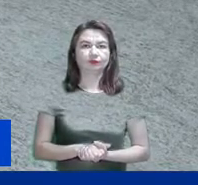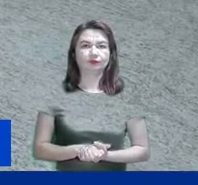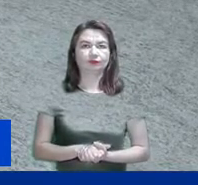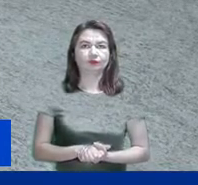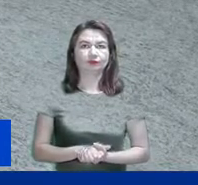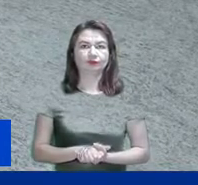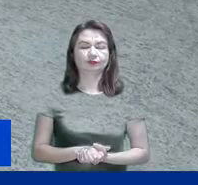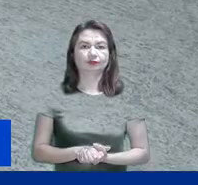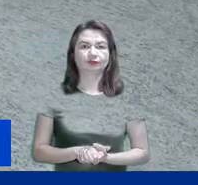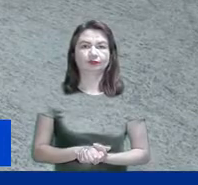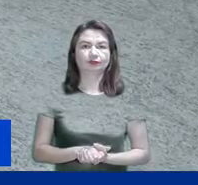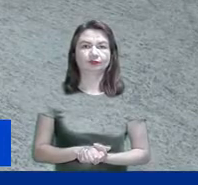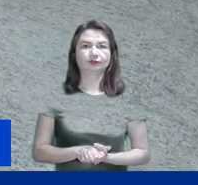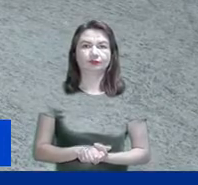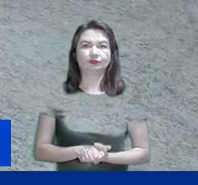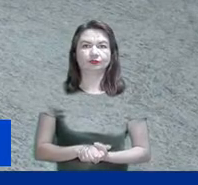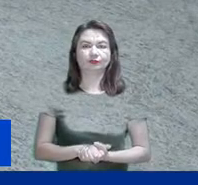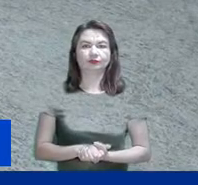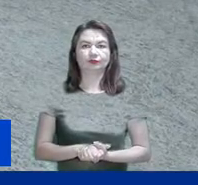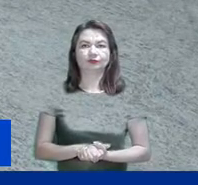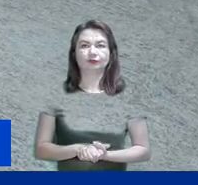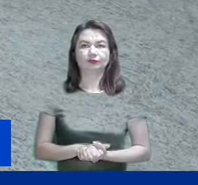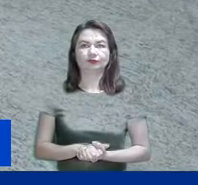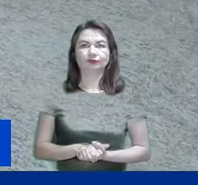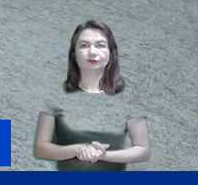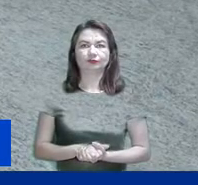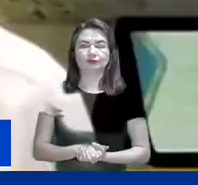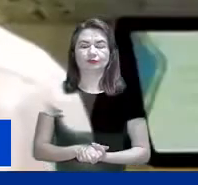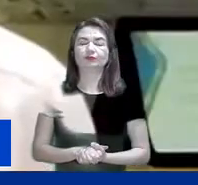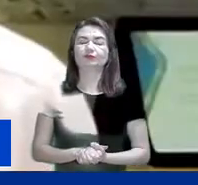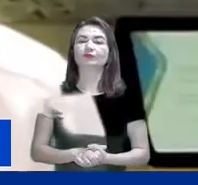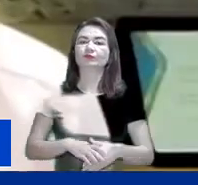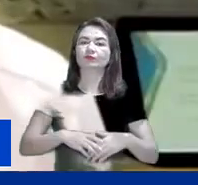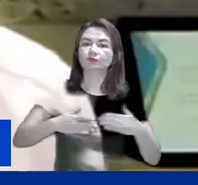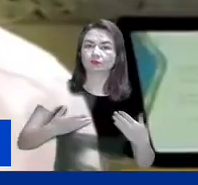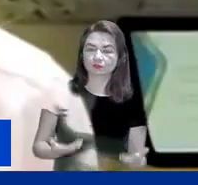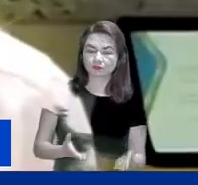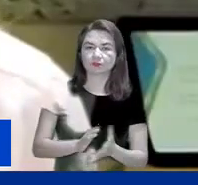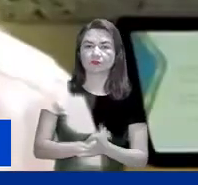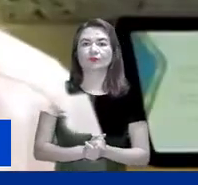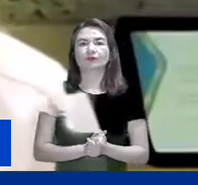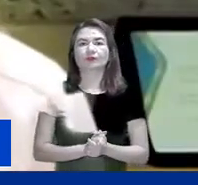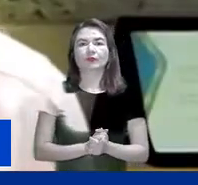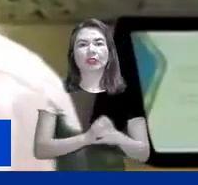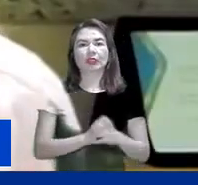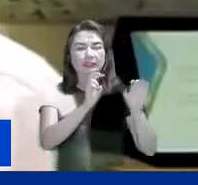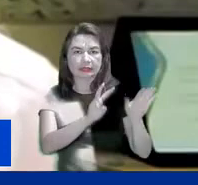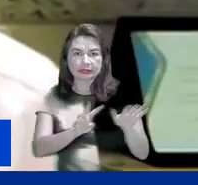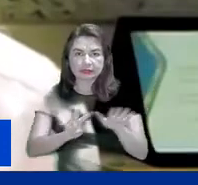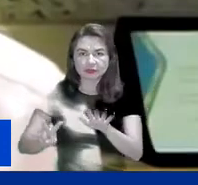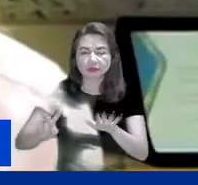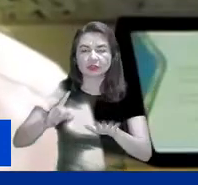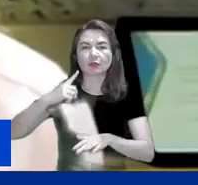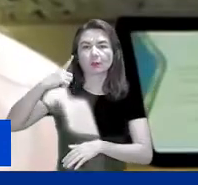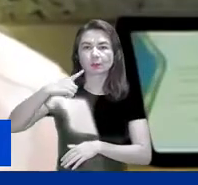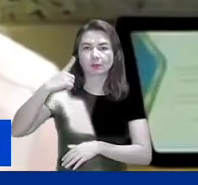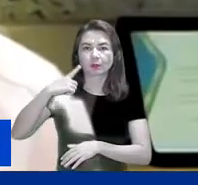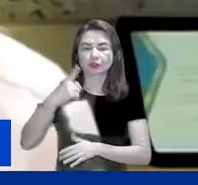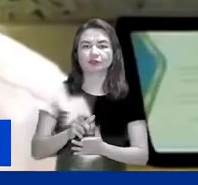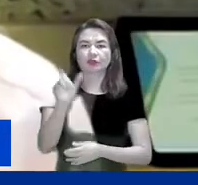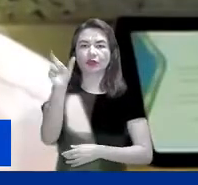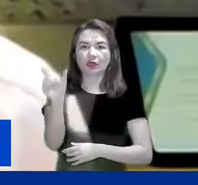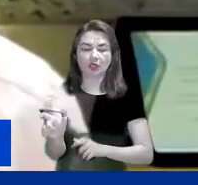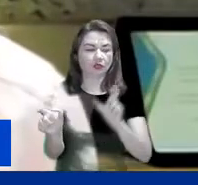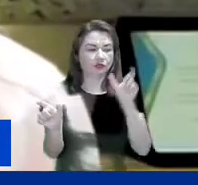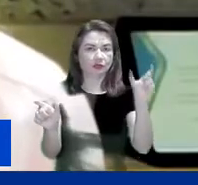Já fechei aqui, pode prosseguir. Tá, então eu estive despachando essa semana tanto com o advogado do